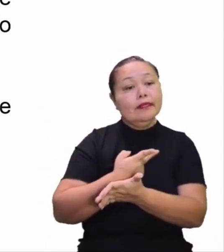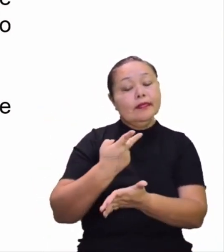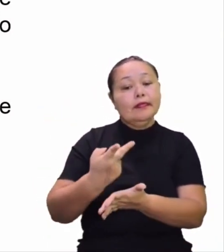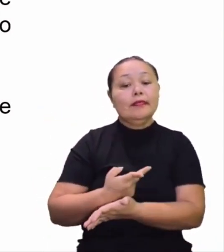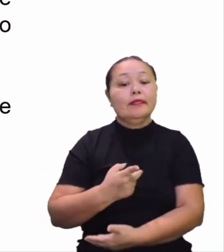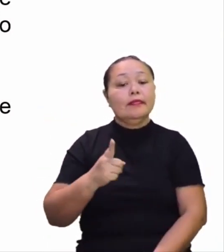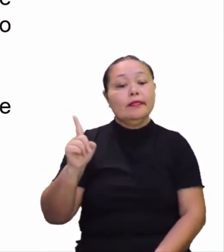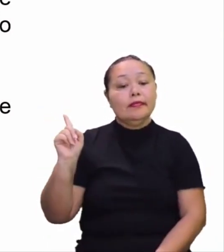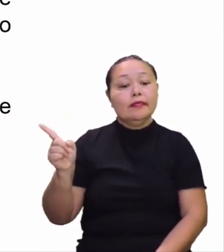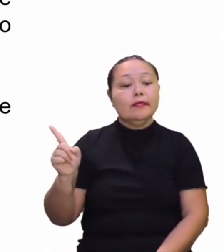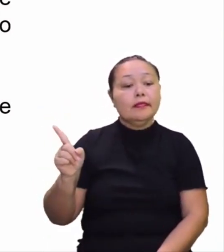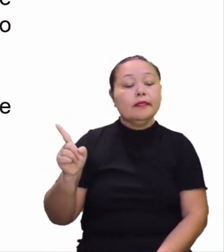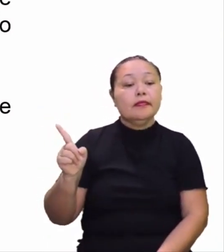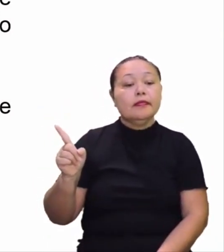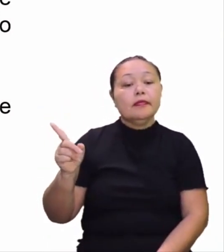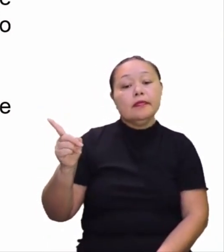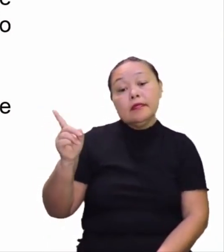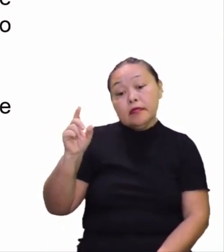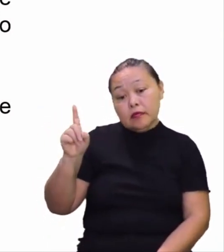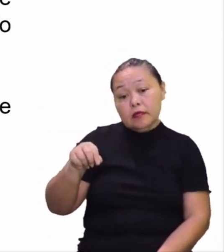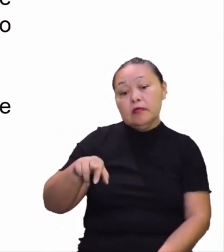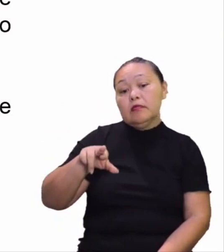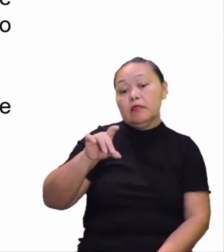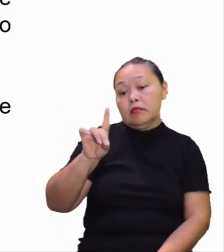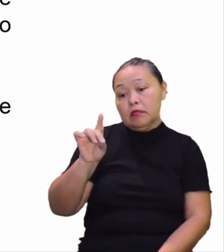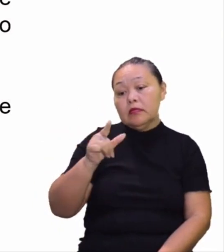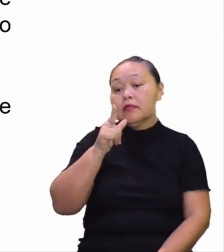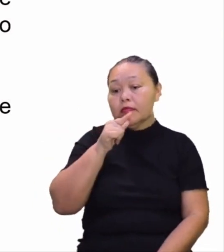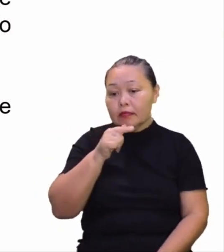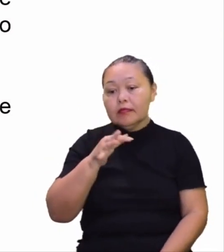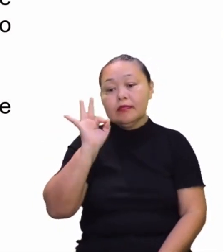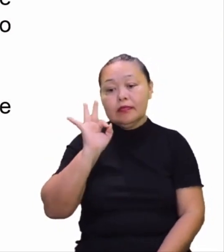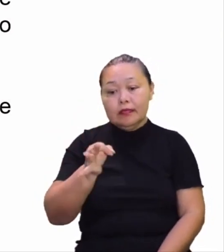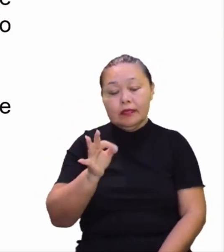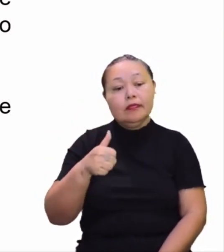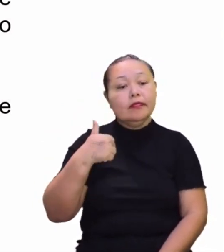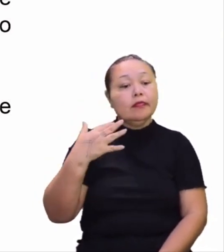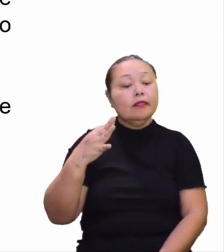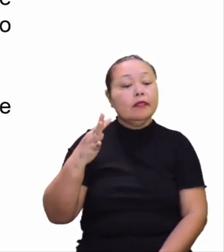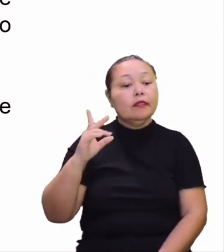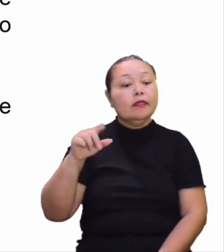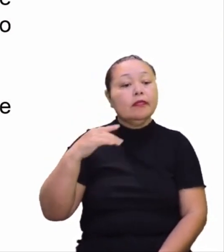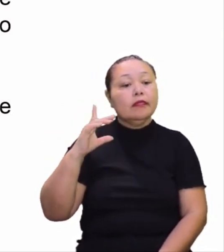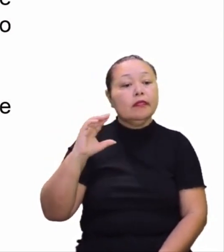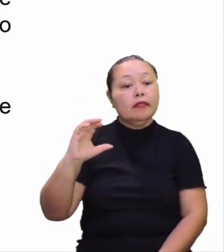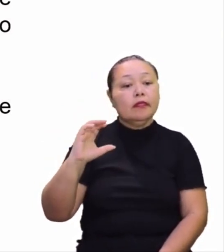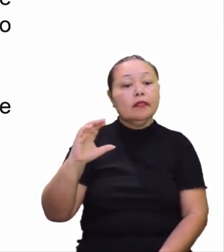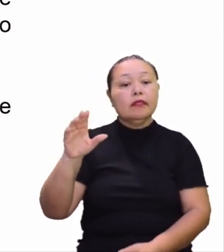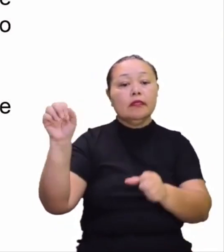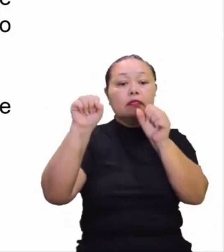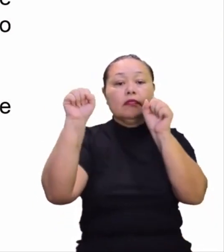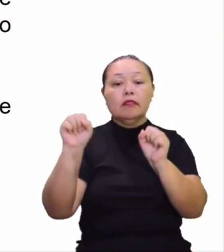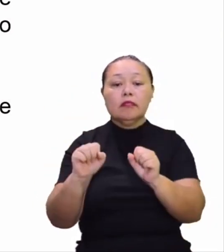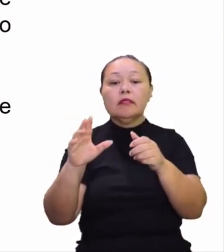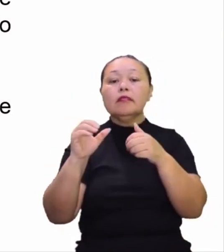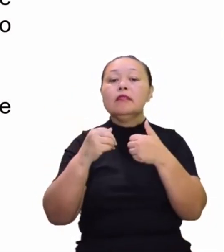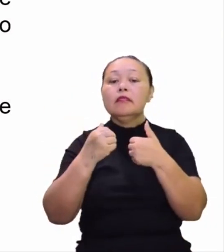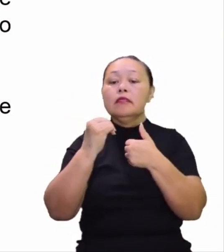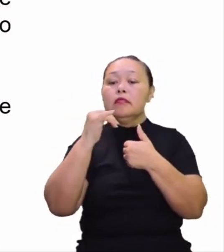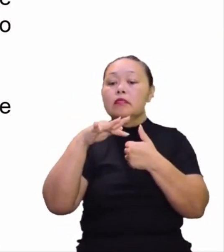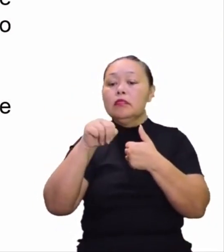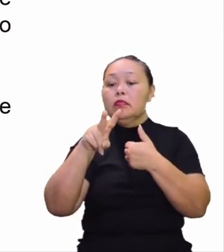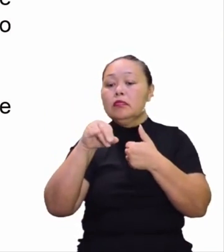errado por causa disso. Se fosse rodo-hidroviário, estava certo. Verdade. A C, ó, o sistema de